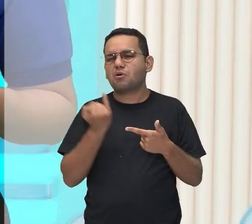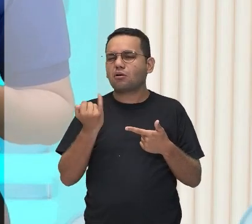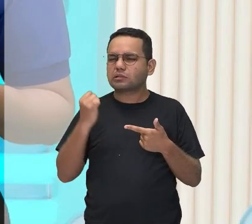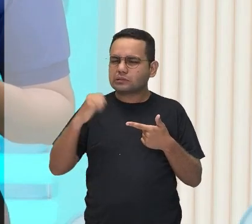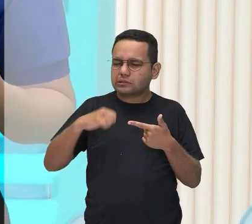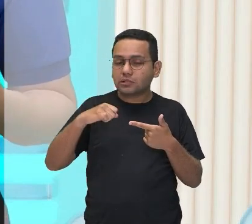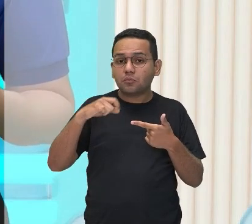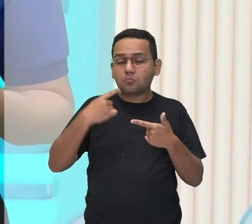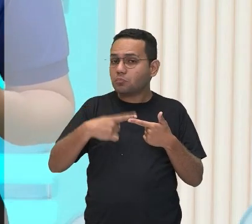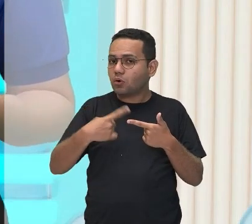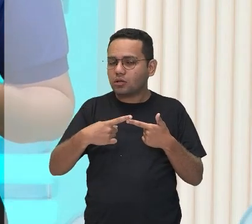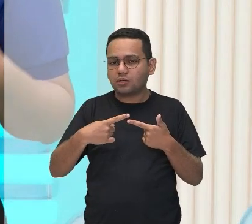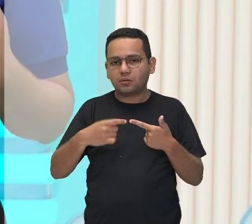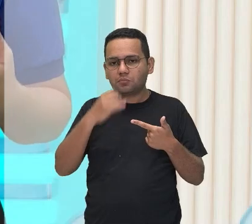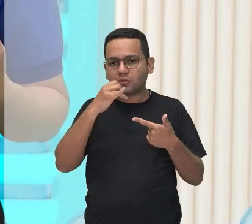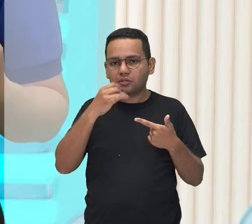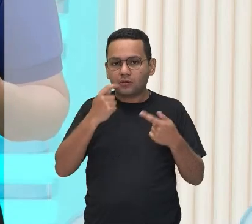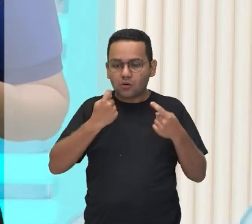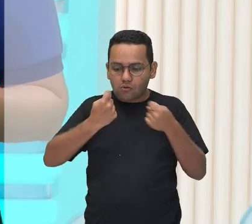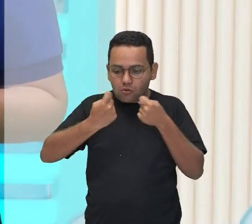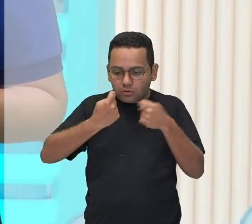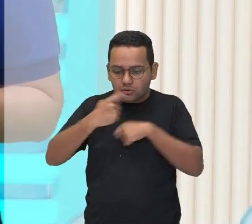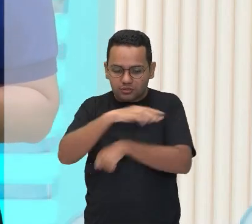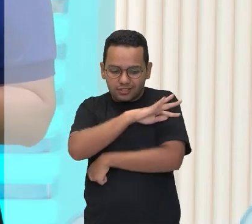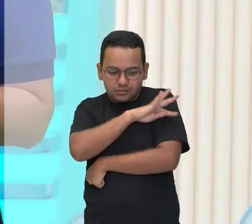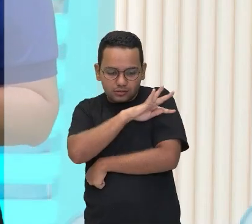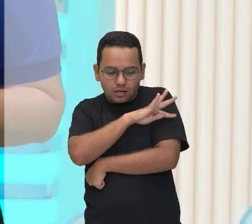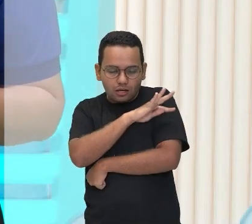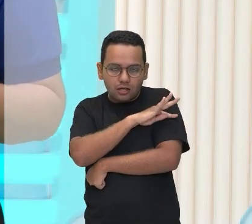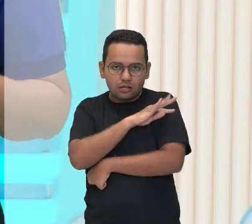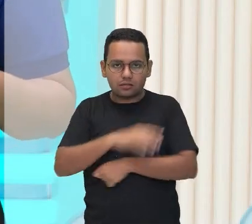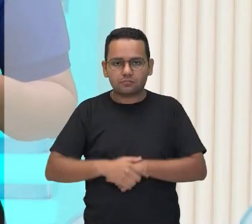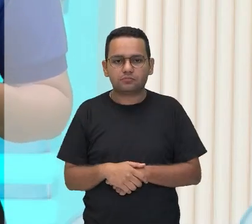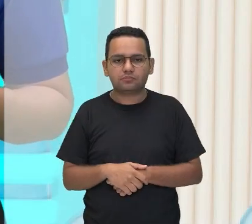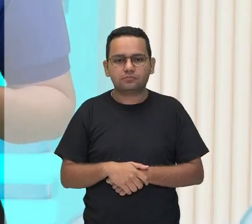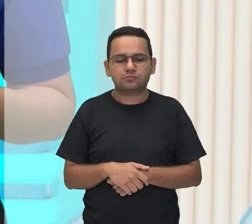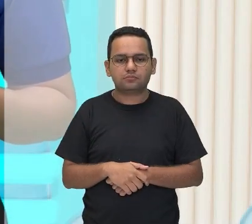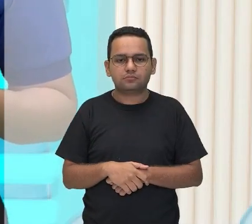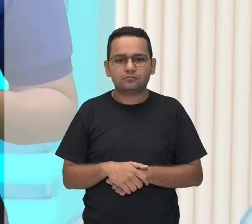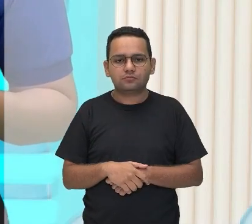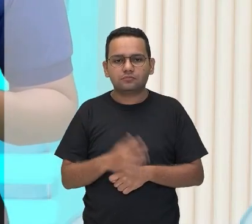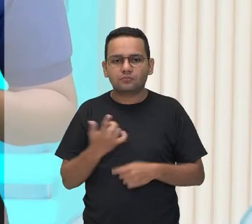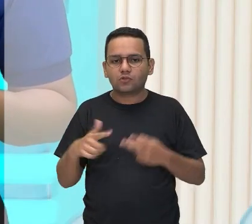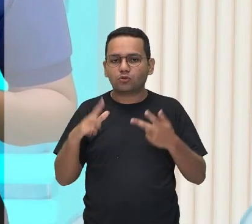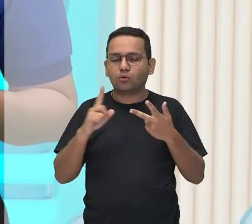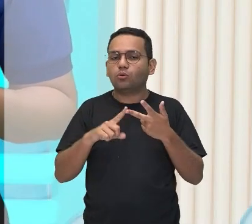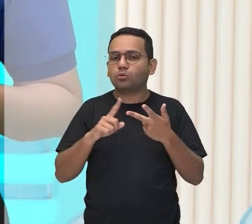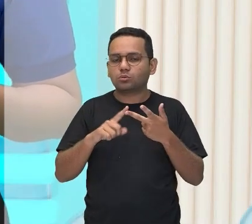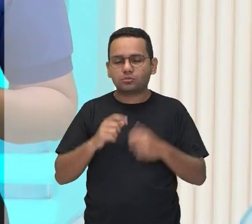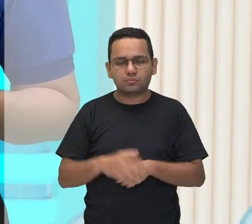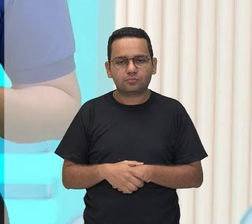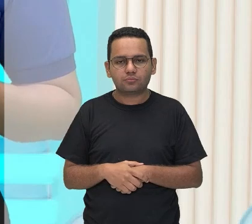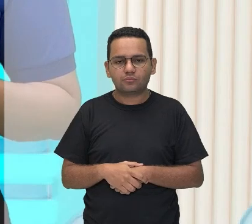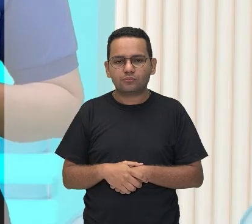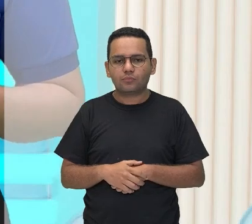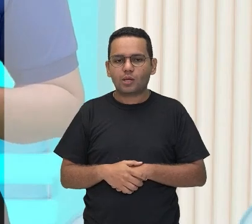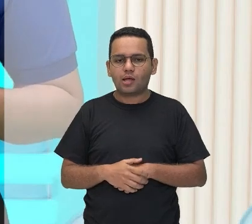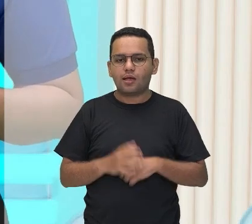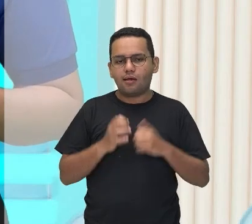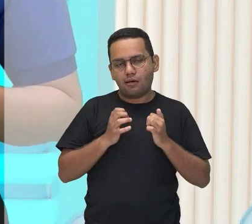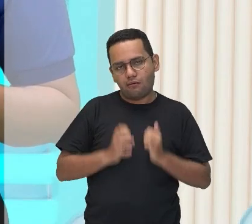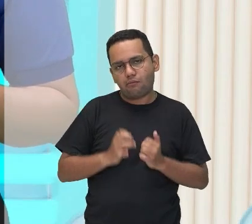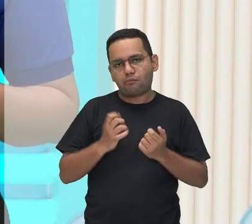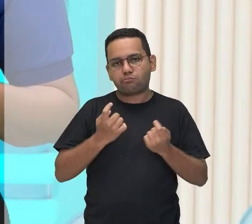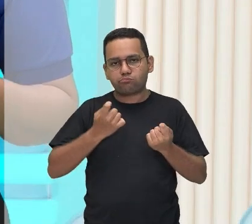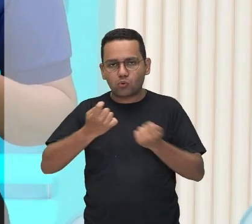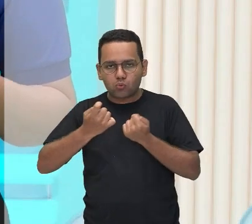aprendido justamente para que você domine as técnicas da luta. A autodisciplina também e